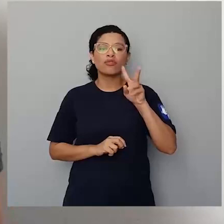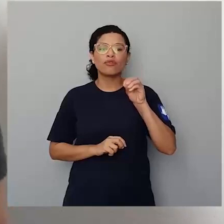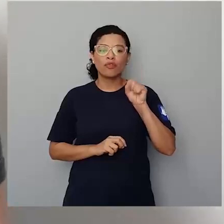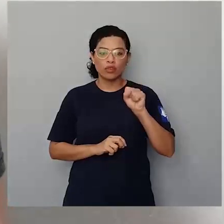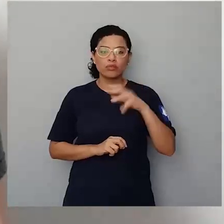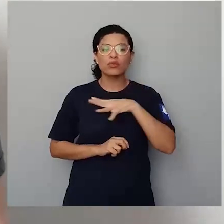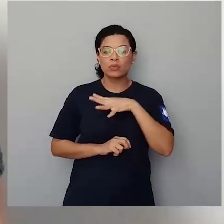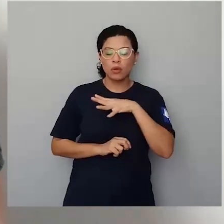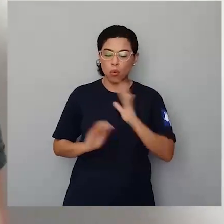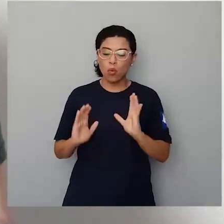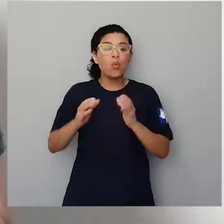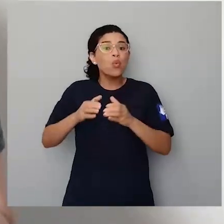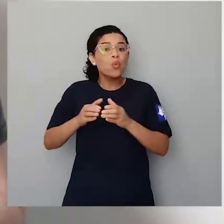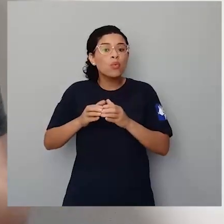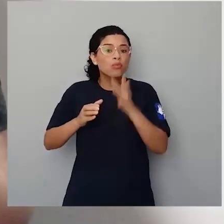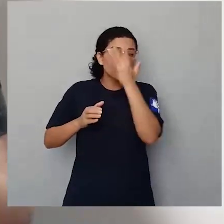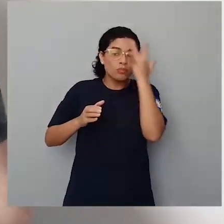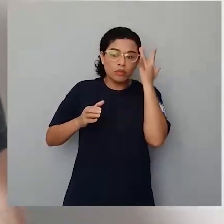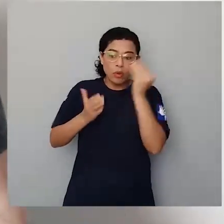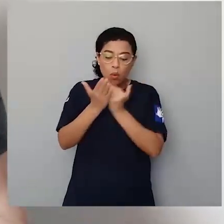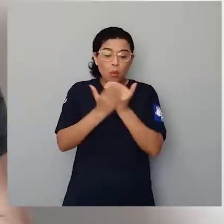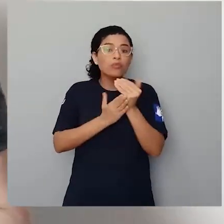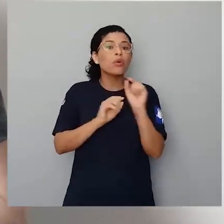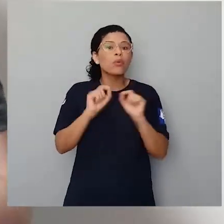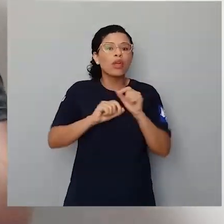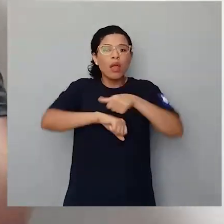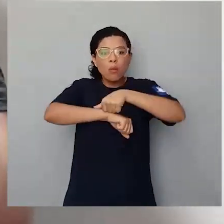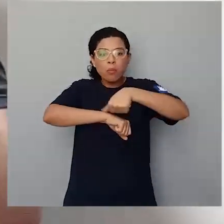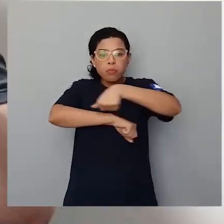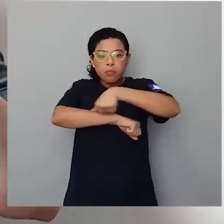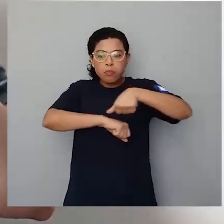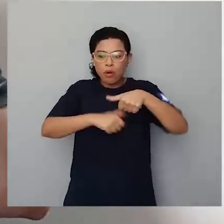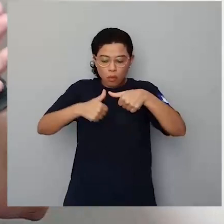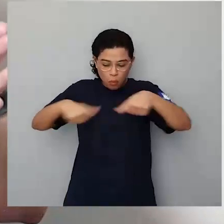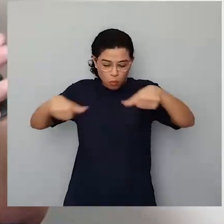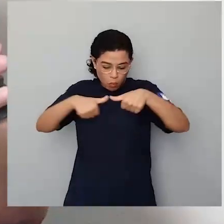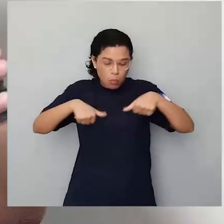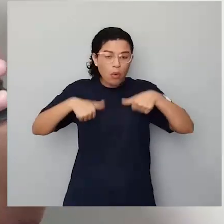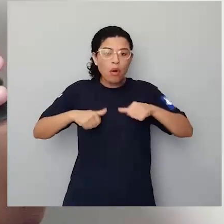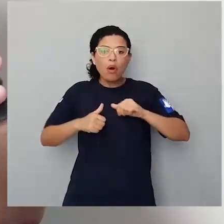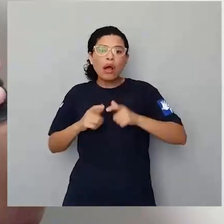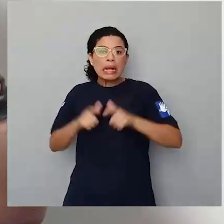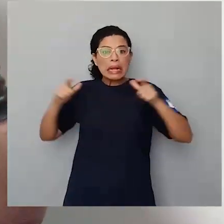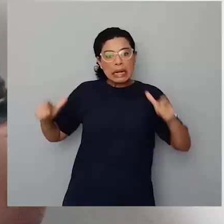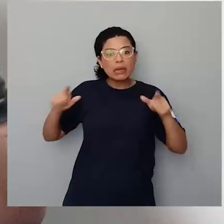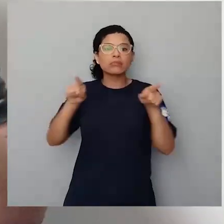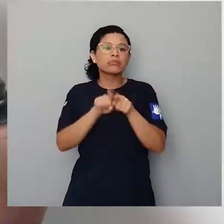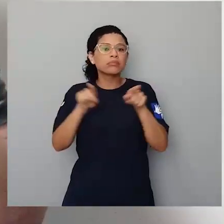Um grupo de pessoas começou a colocar curativos grandes, assim,